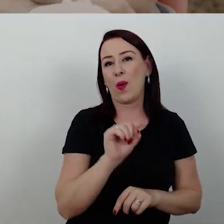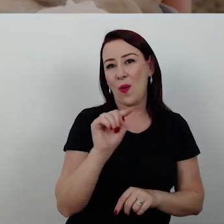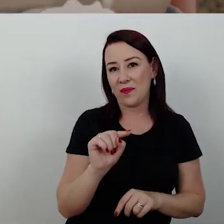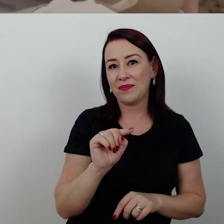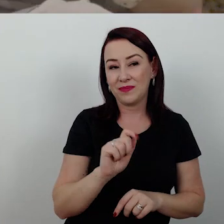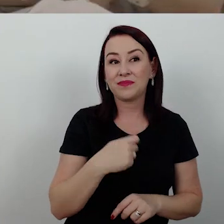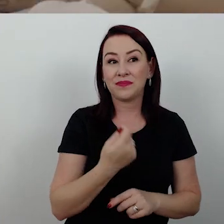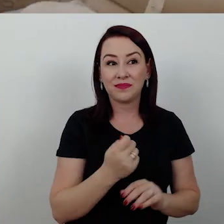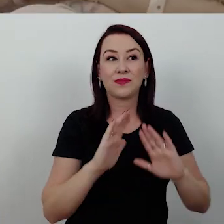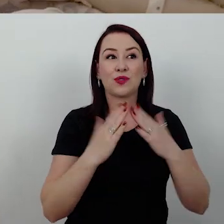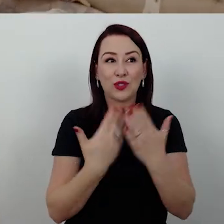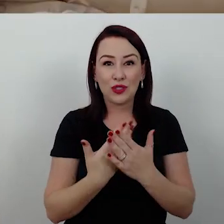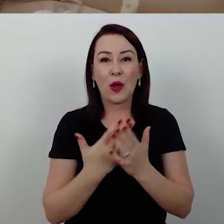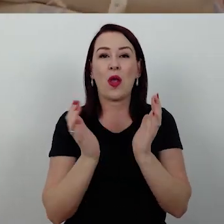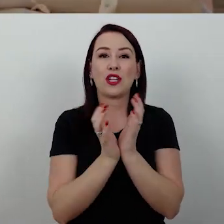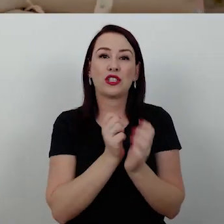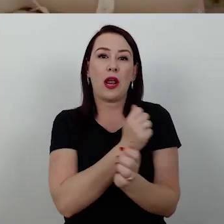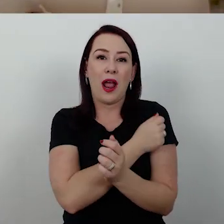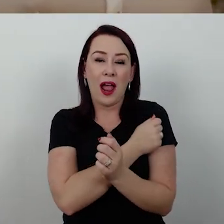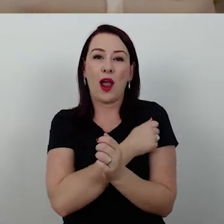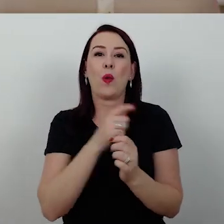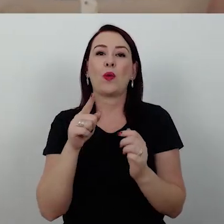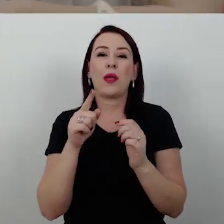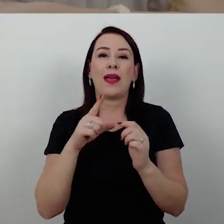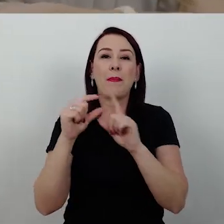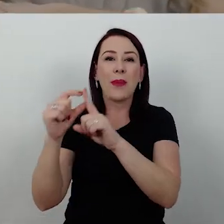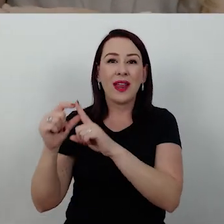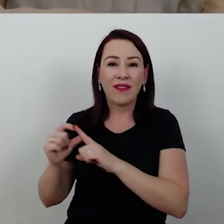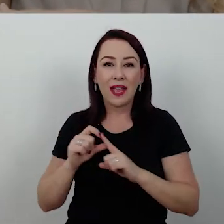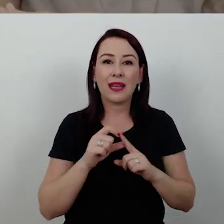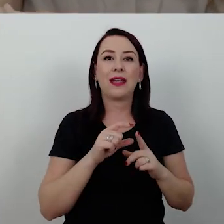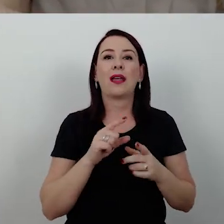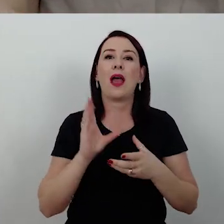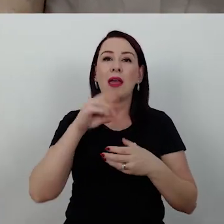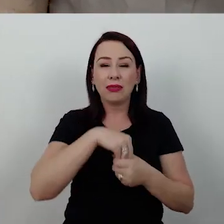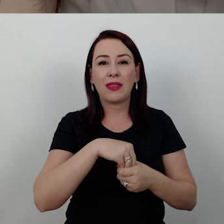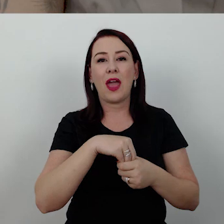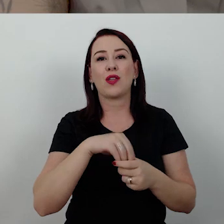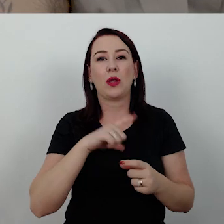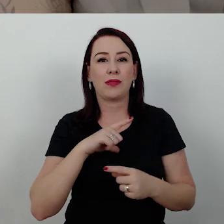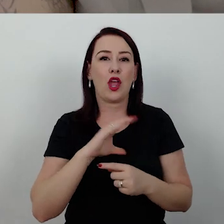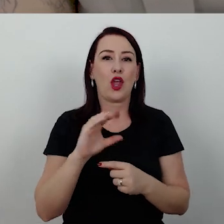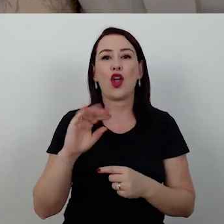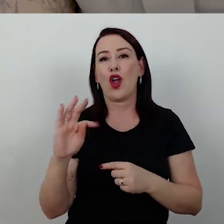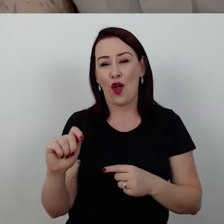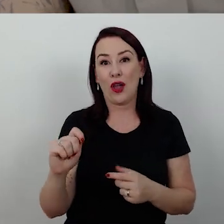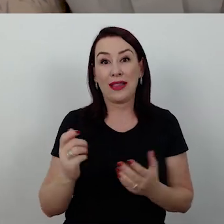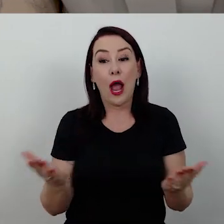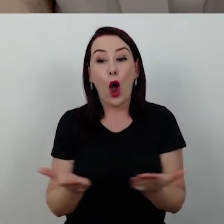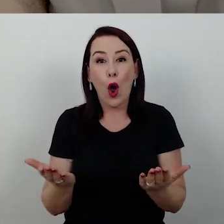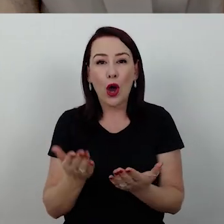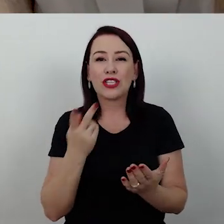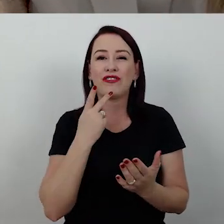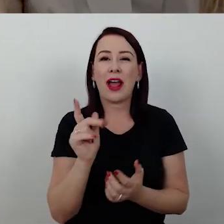para jovens de regiões periféricas, todos de escolas públicas, dentro das políticas afirmativas, que, né, hoje se fala de